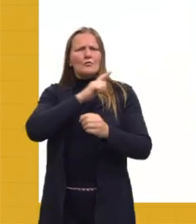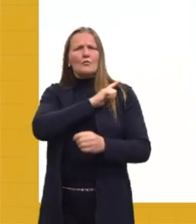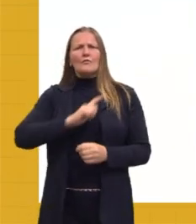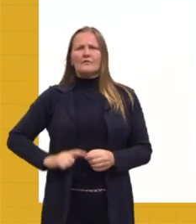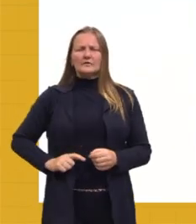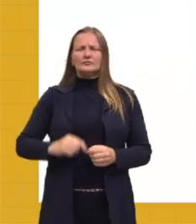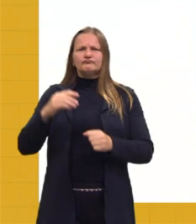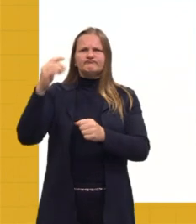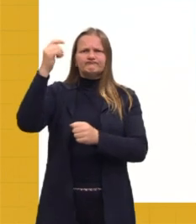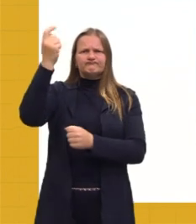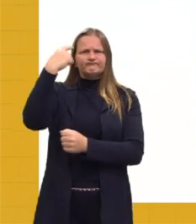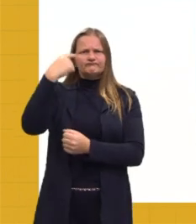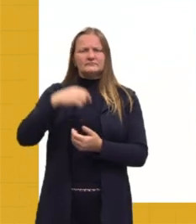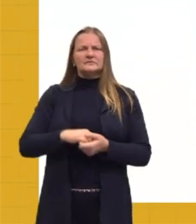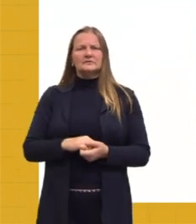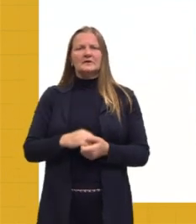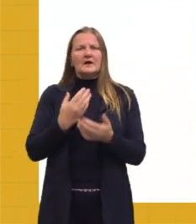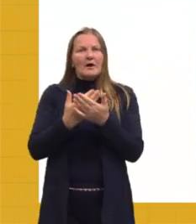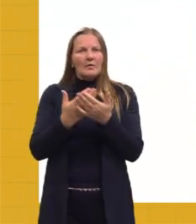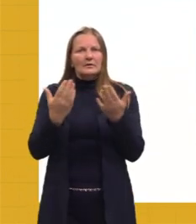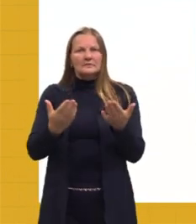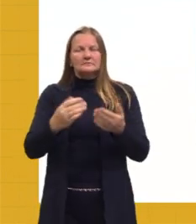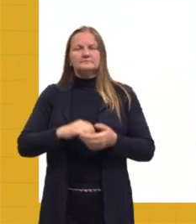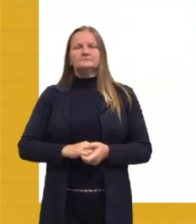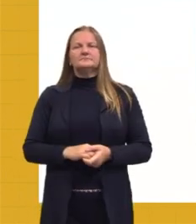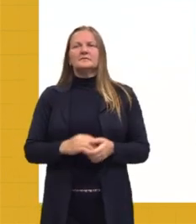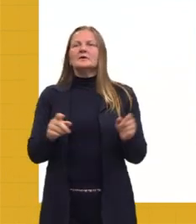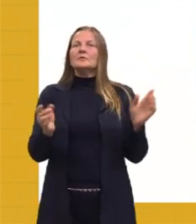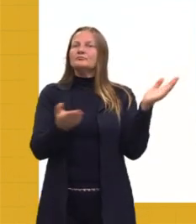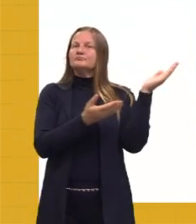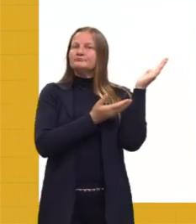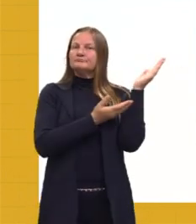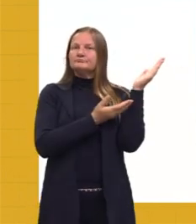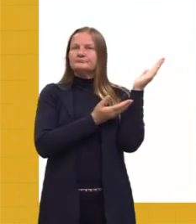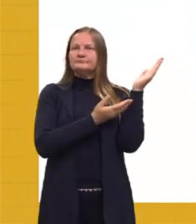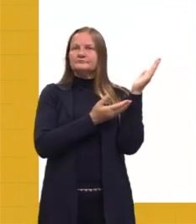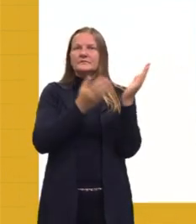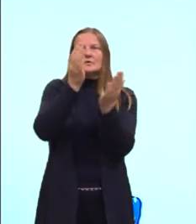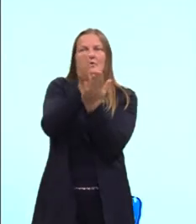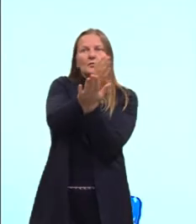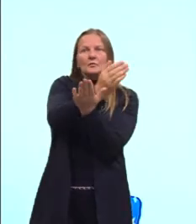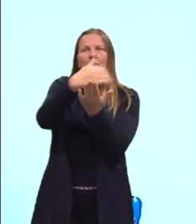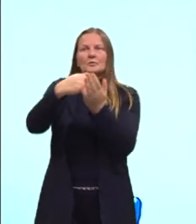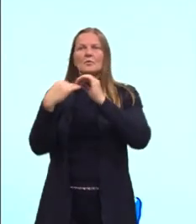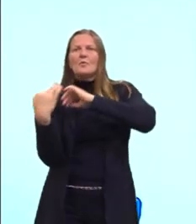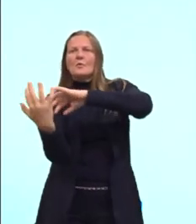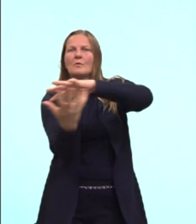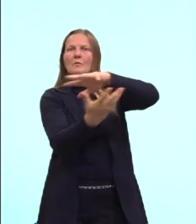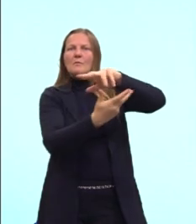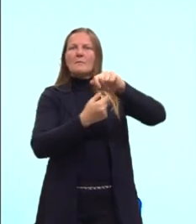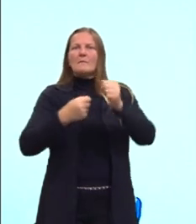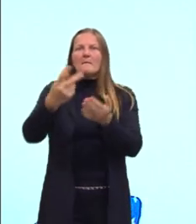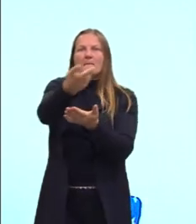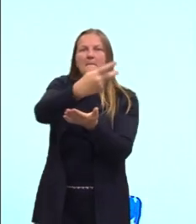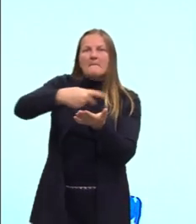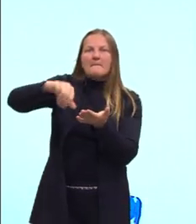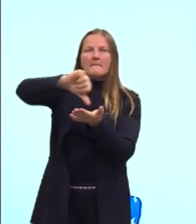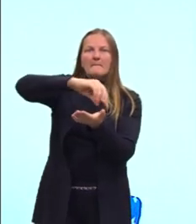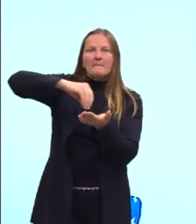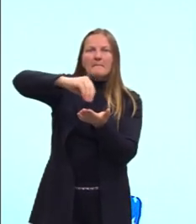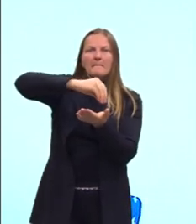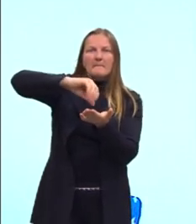poder a gente vai falando isso durante a nossa aulinha tá trago para vocês a divisão do mundo mapa clássico né disso aqui